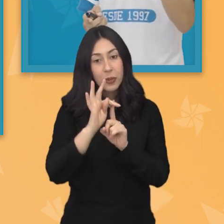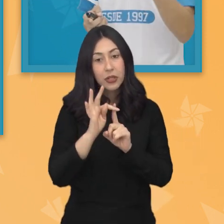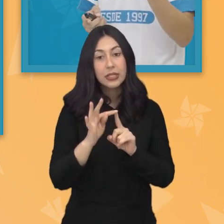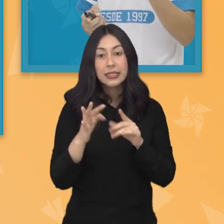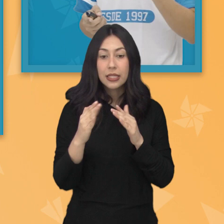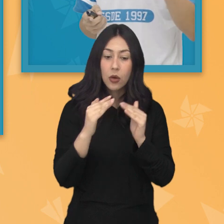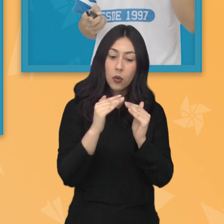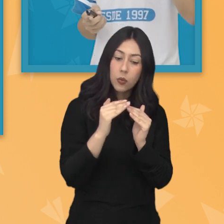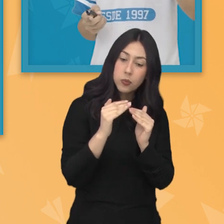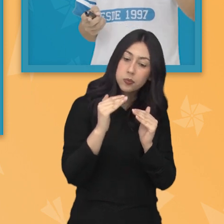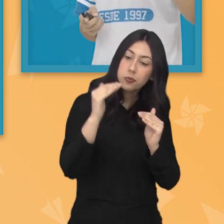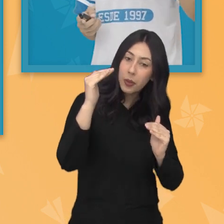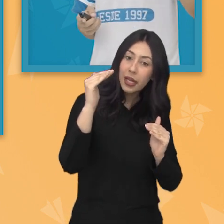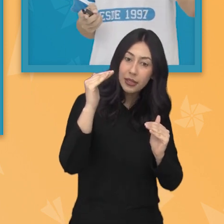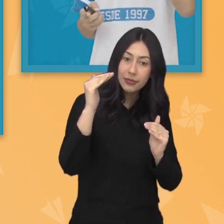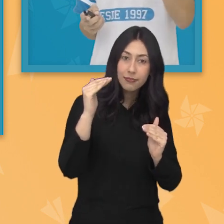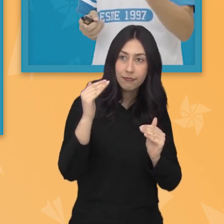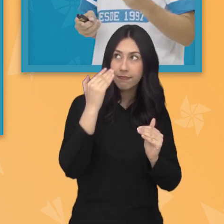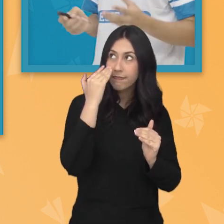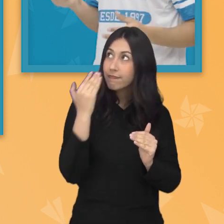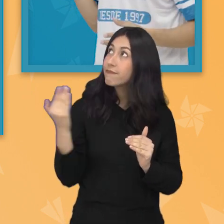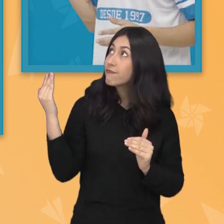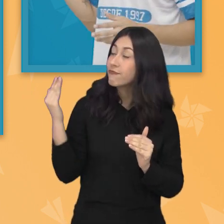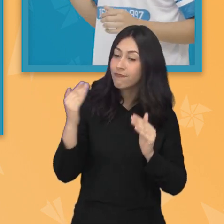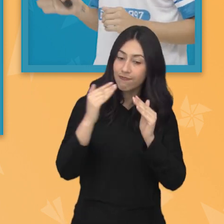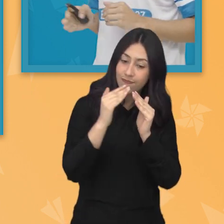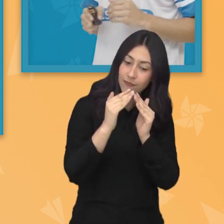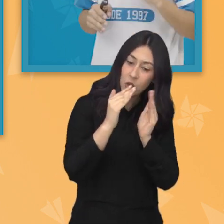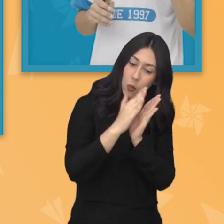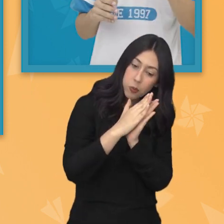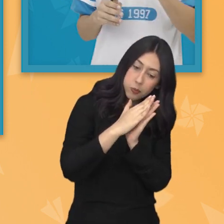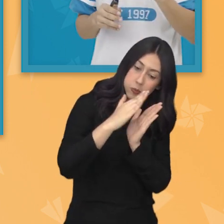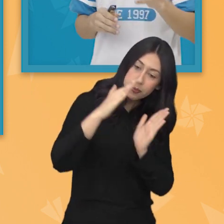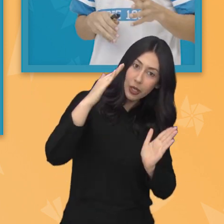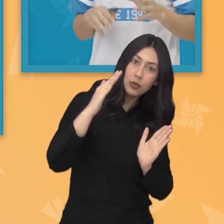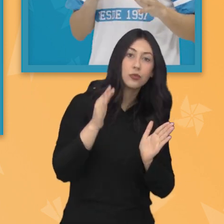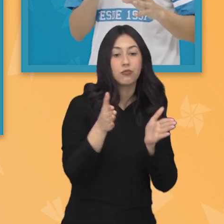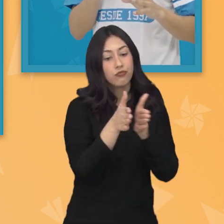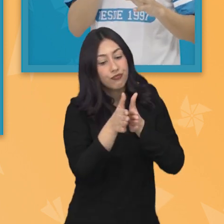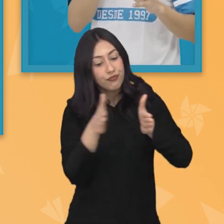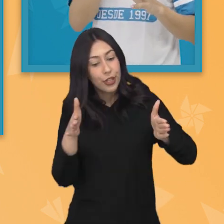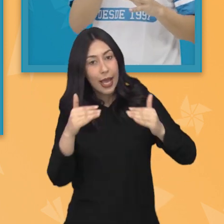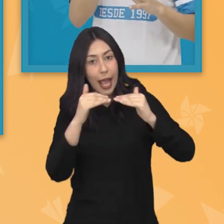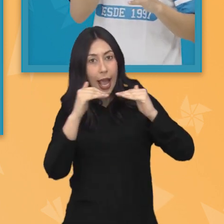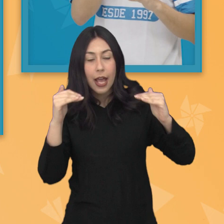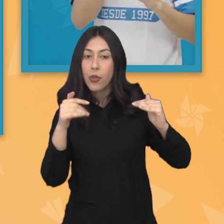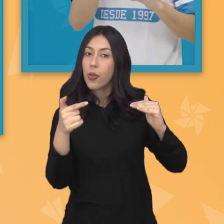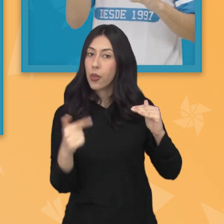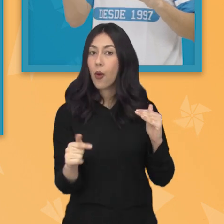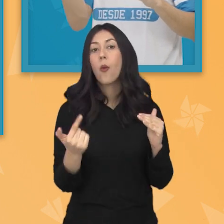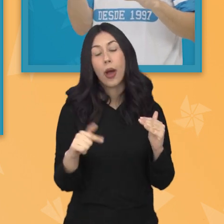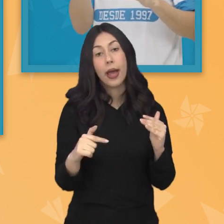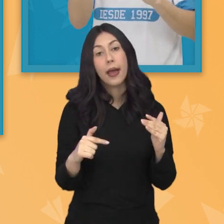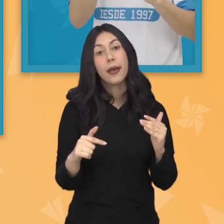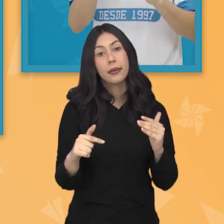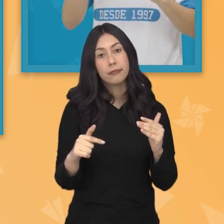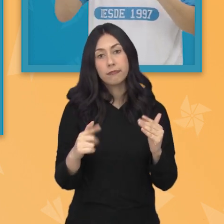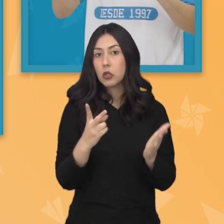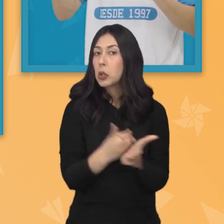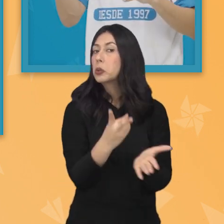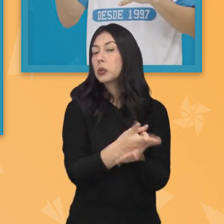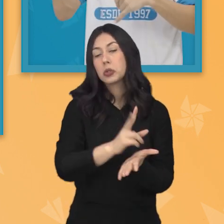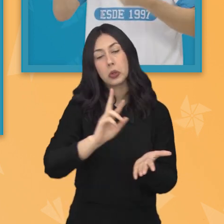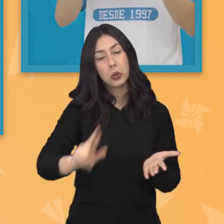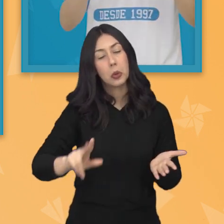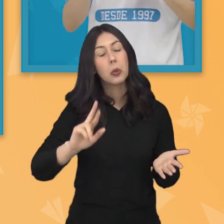de ebulição, ou uma delta de temperatura de fusão, que vai ocorrer essa mudança de estado físico, tanto do sólido para o líquido, quanto do líquido